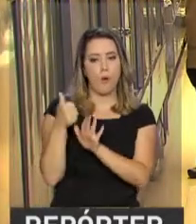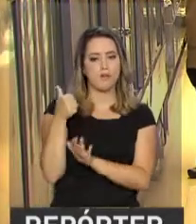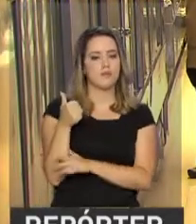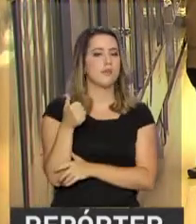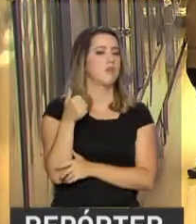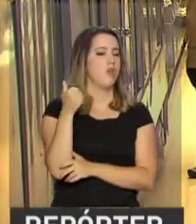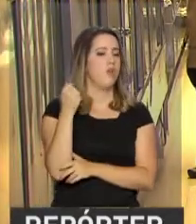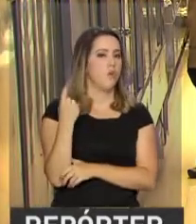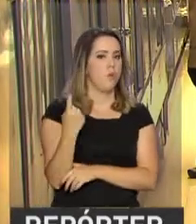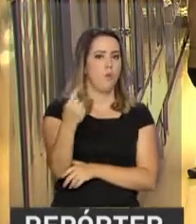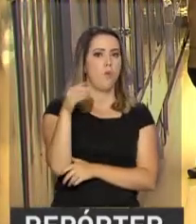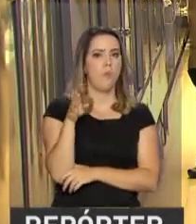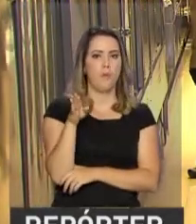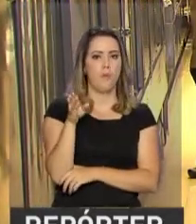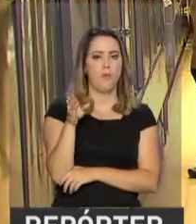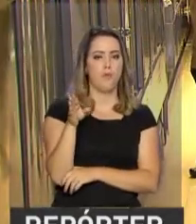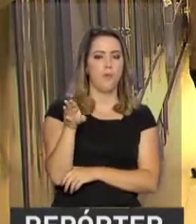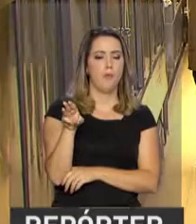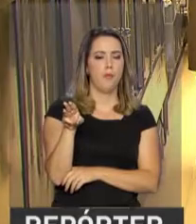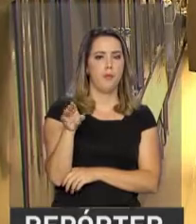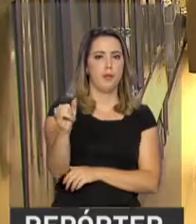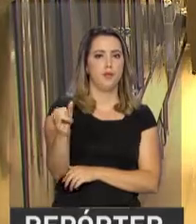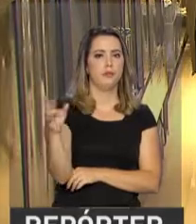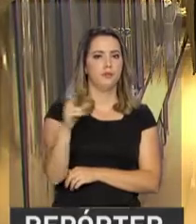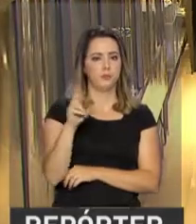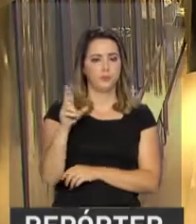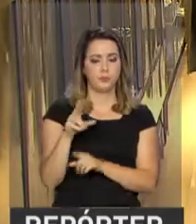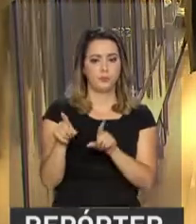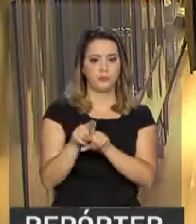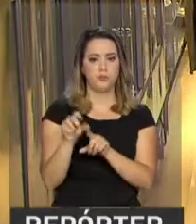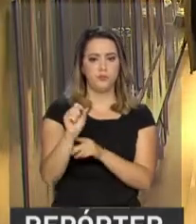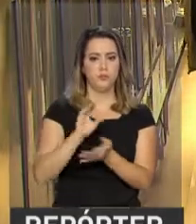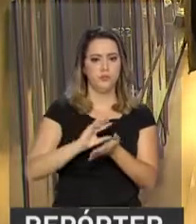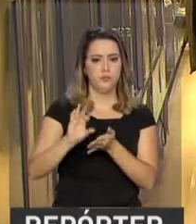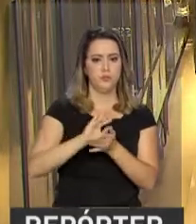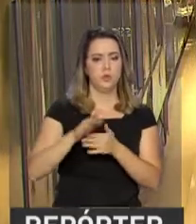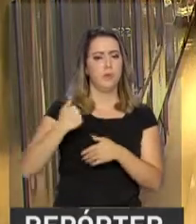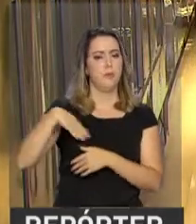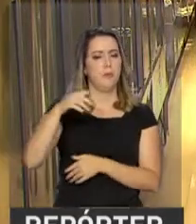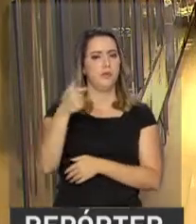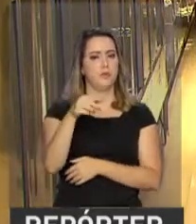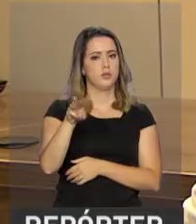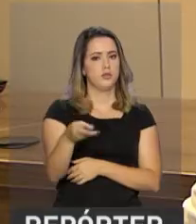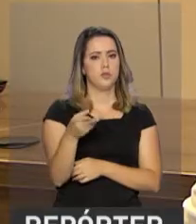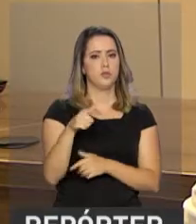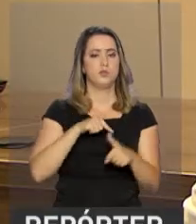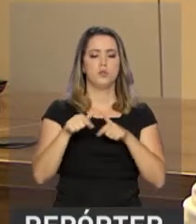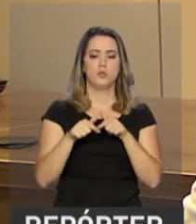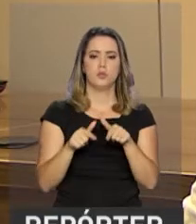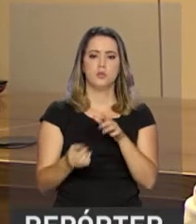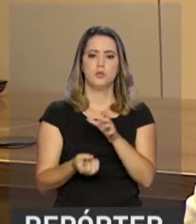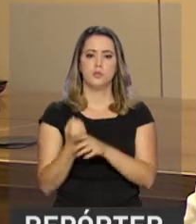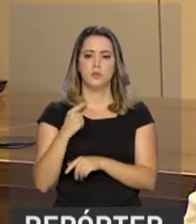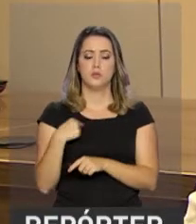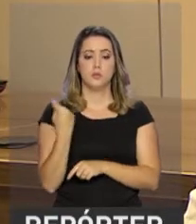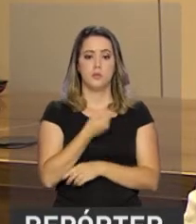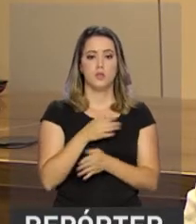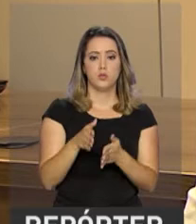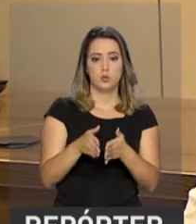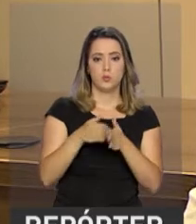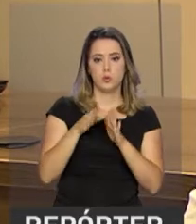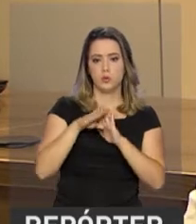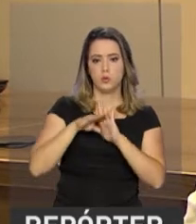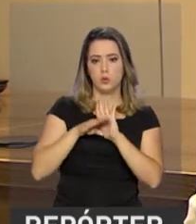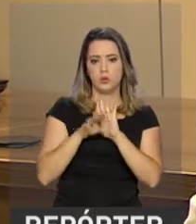que levaram à manutenção ou a geração de mais de sete milhões de empregos a gente pede que coloca nos